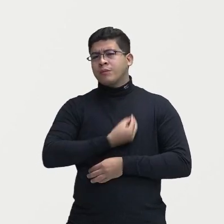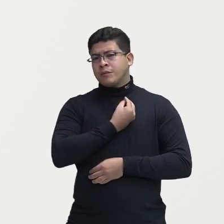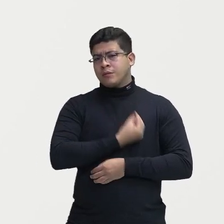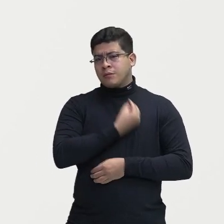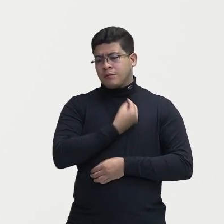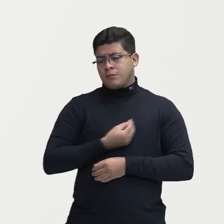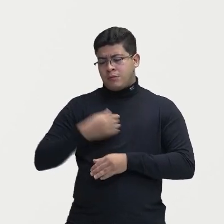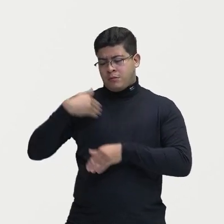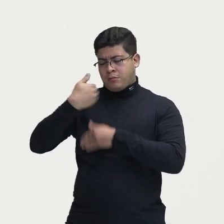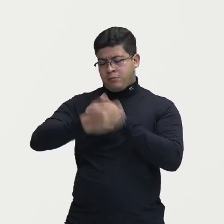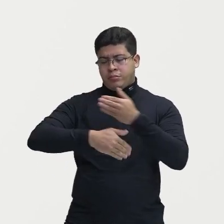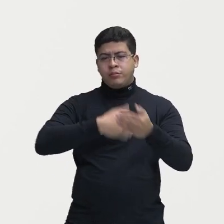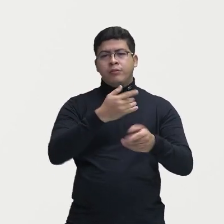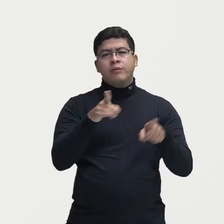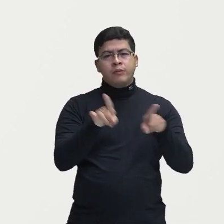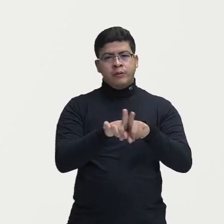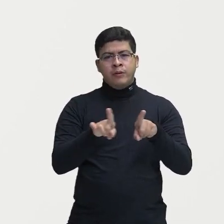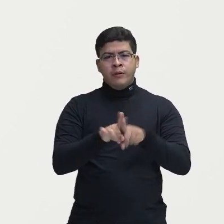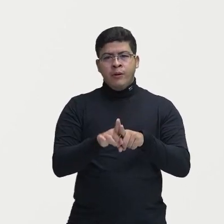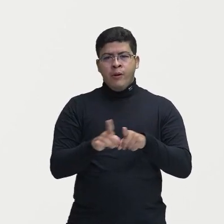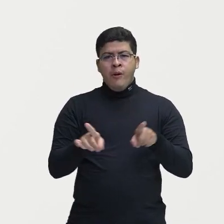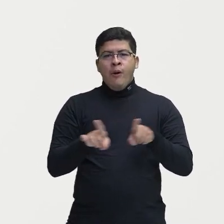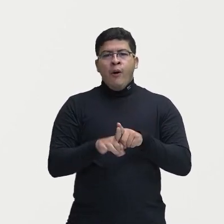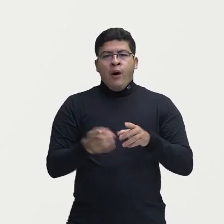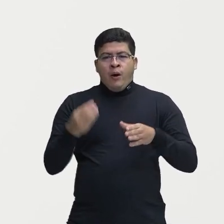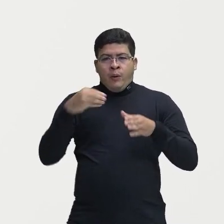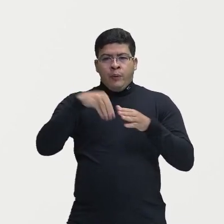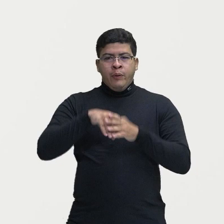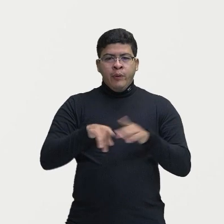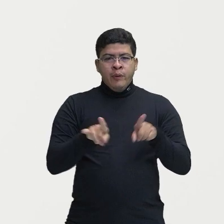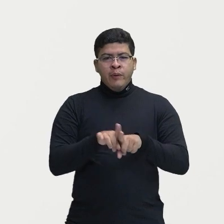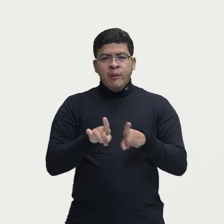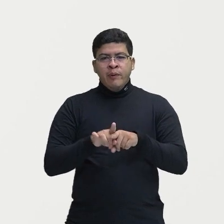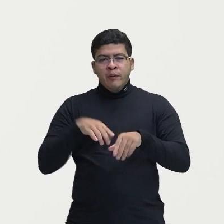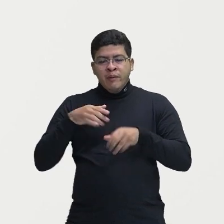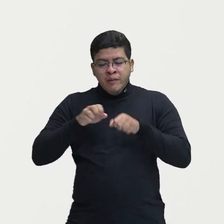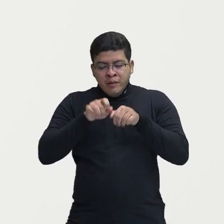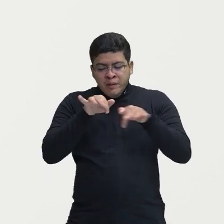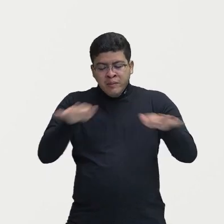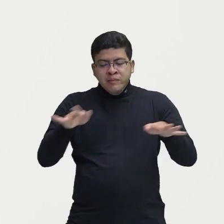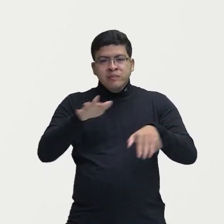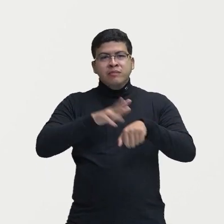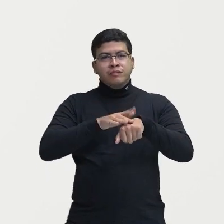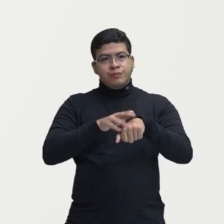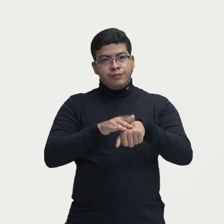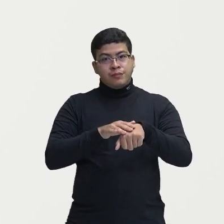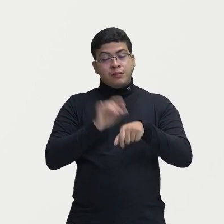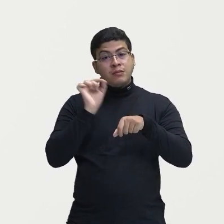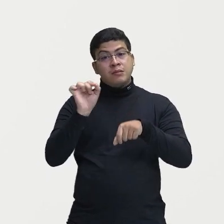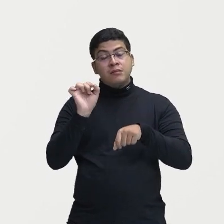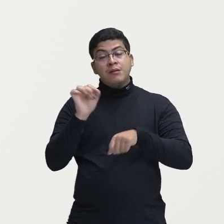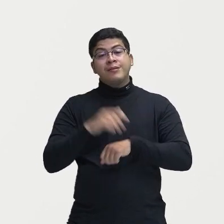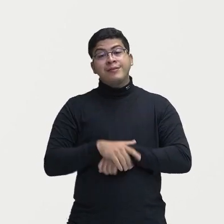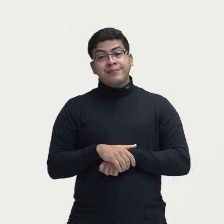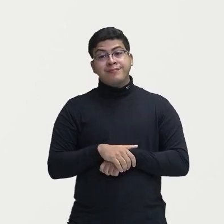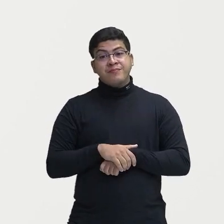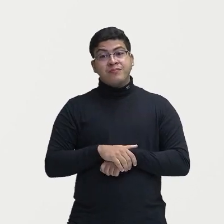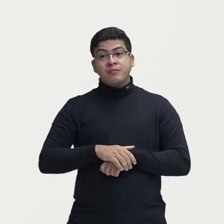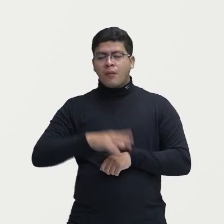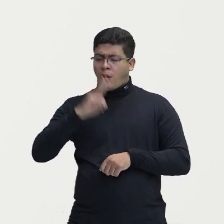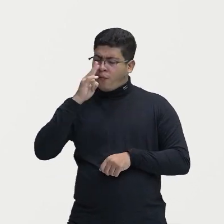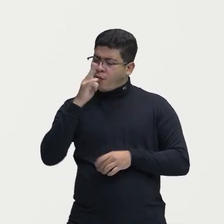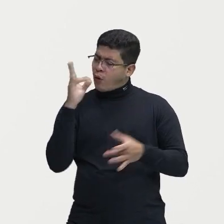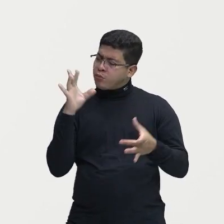dos reservatórios e hospedeiros que participam da cadeia de transmissão de doenças, está fortemente